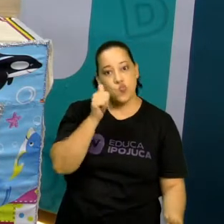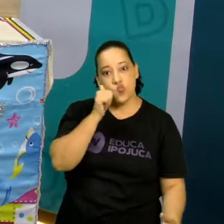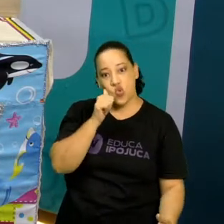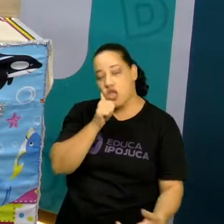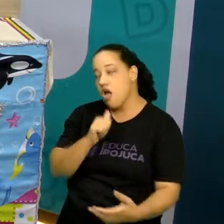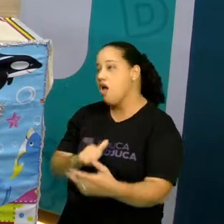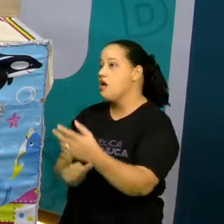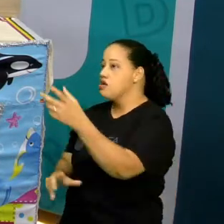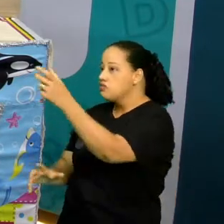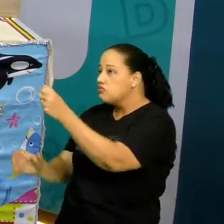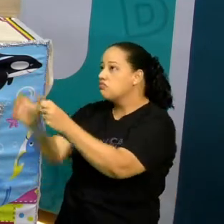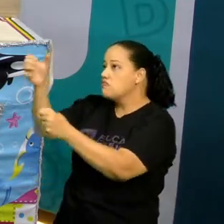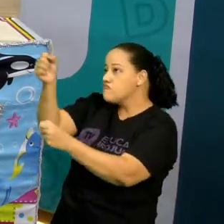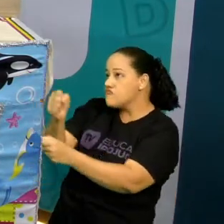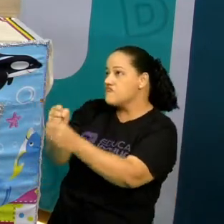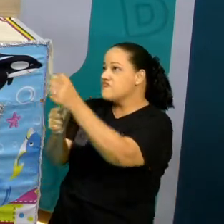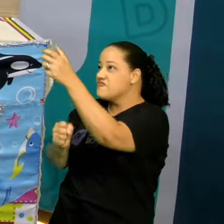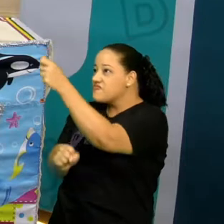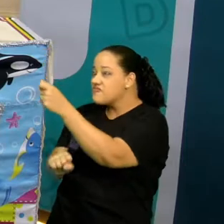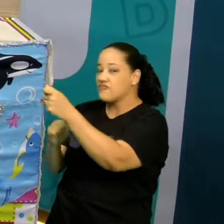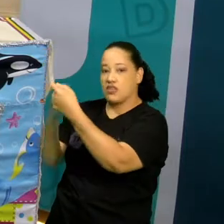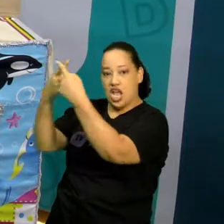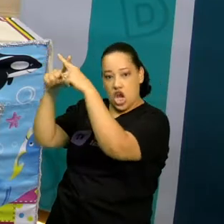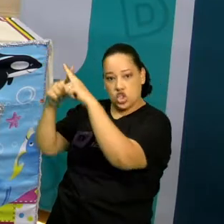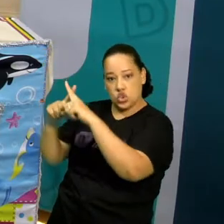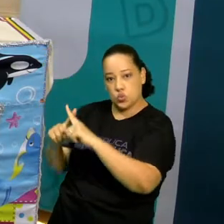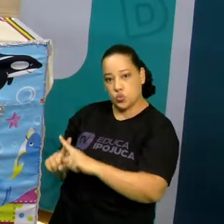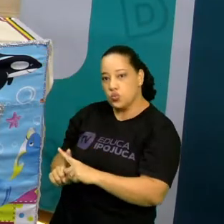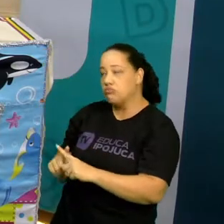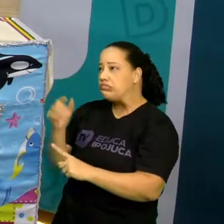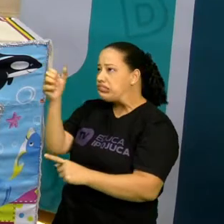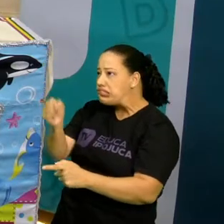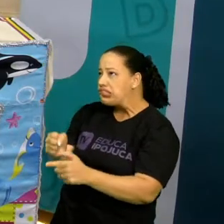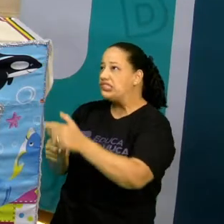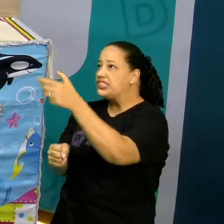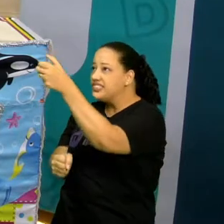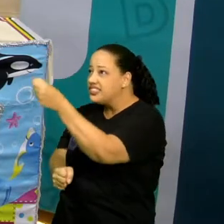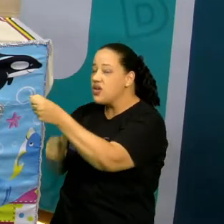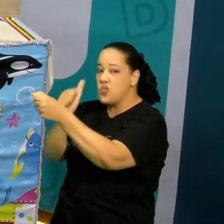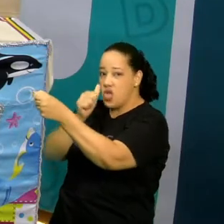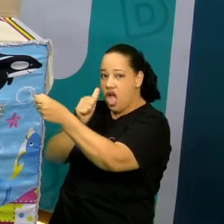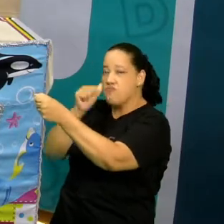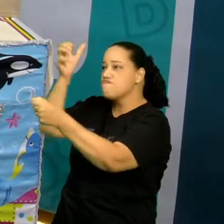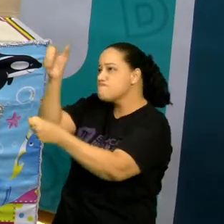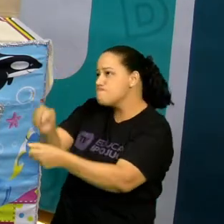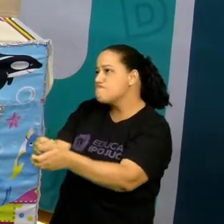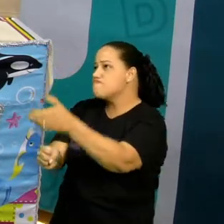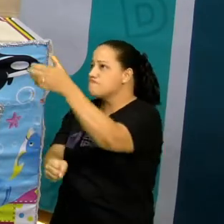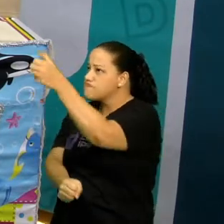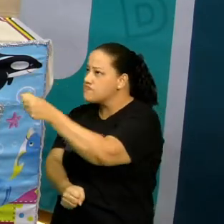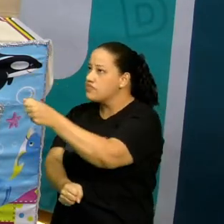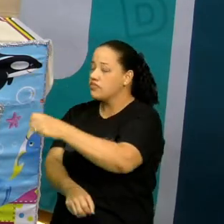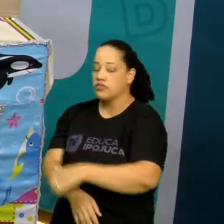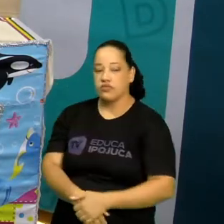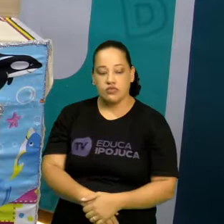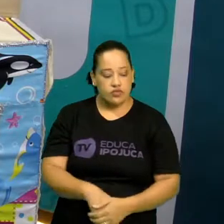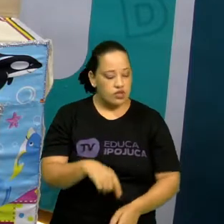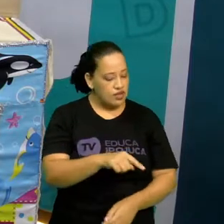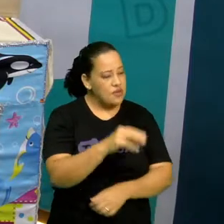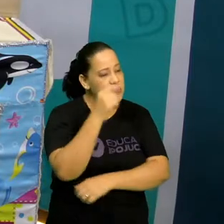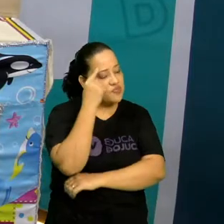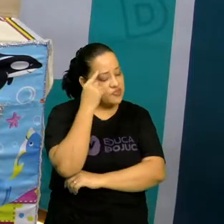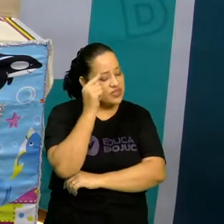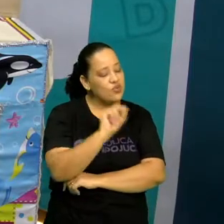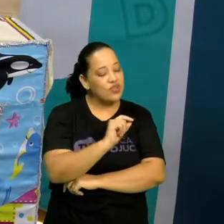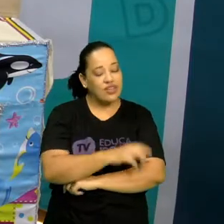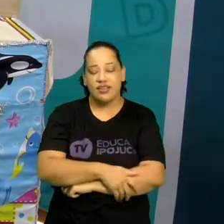acho que eu chegava tão embaixo isso mesmo leite e eu tô pensando uma coisa aqui que tu